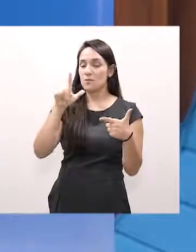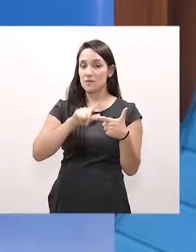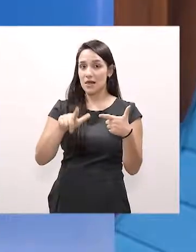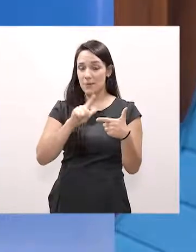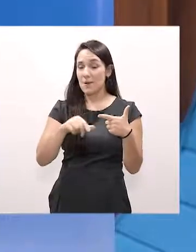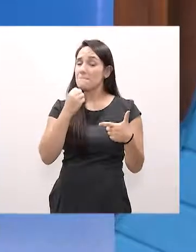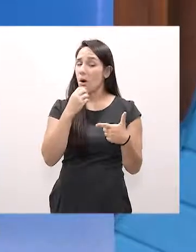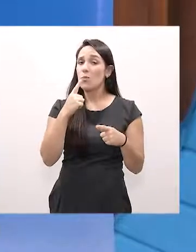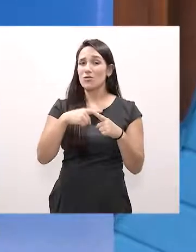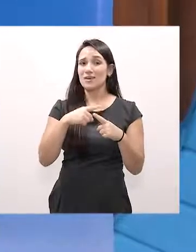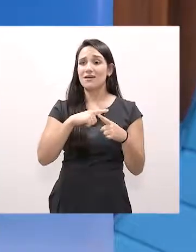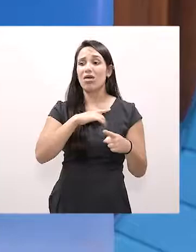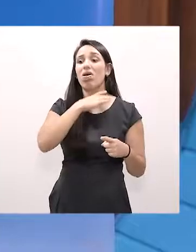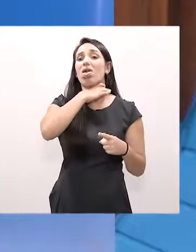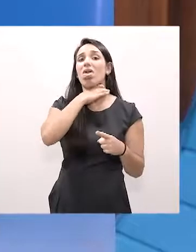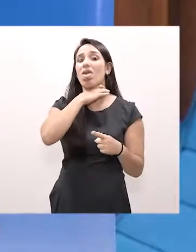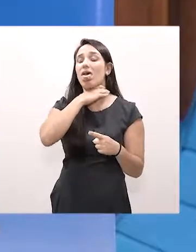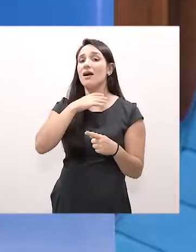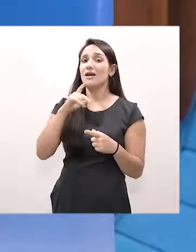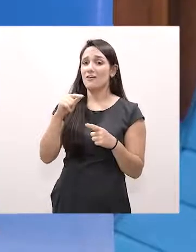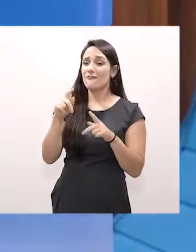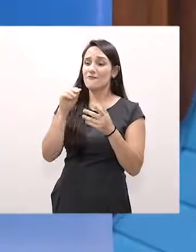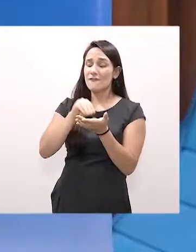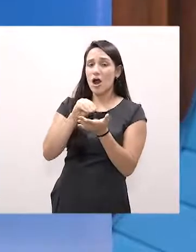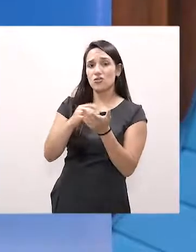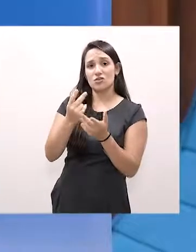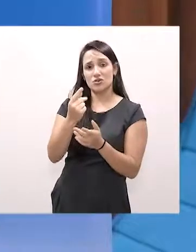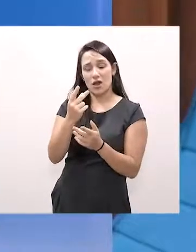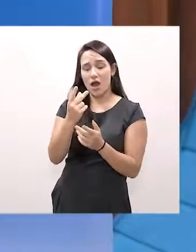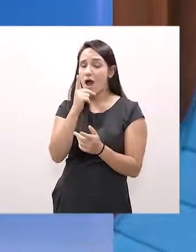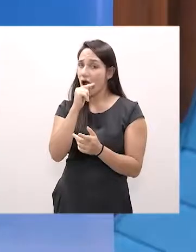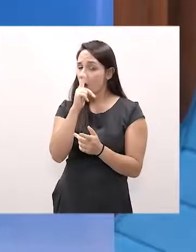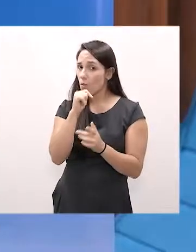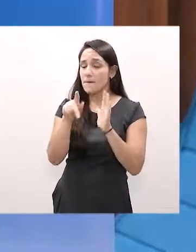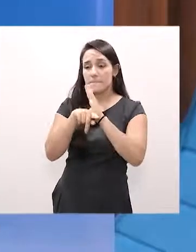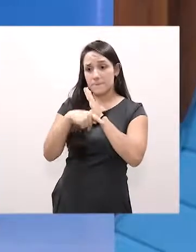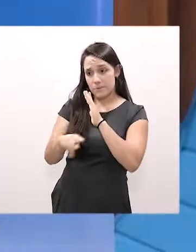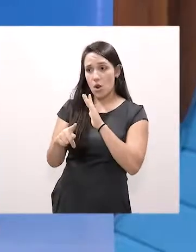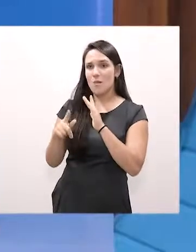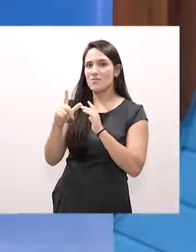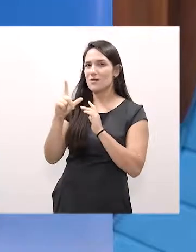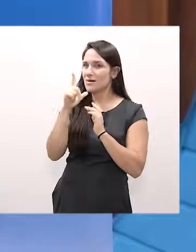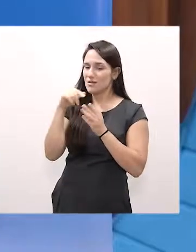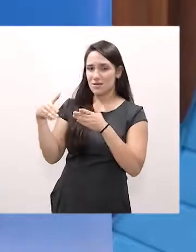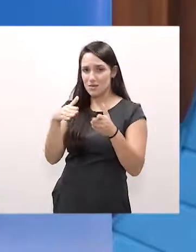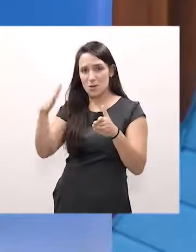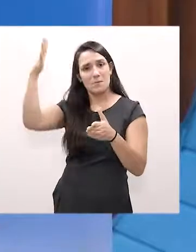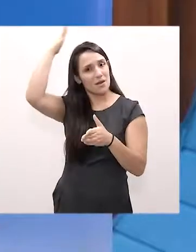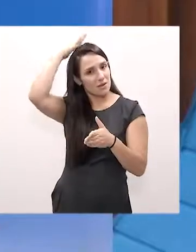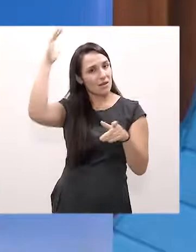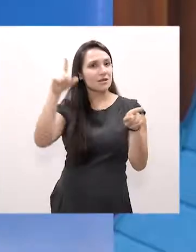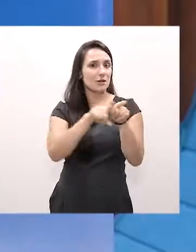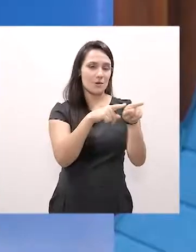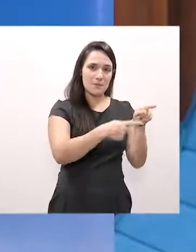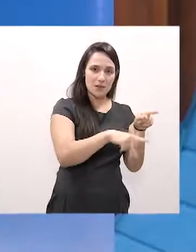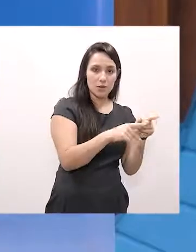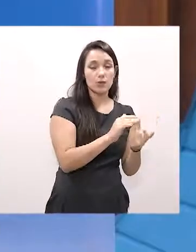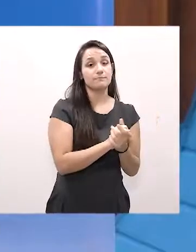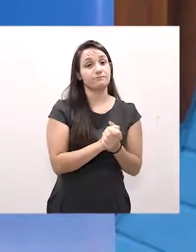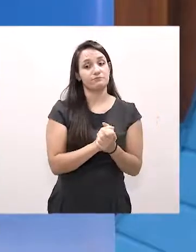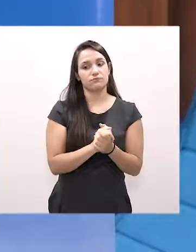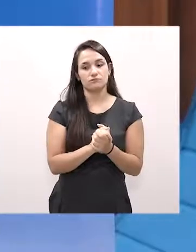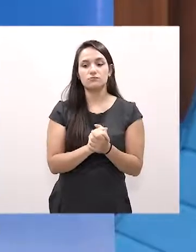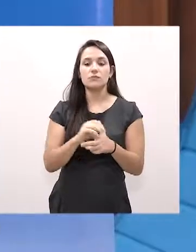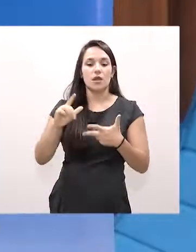para a crise hídrica que atinge as bacias do Paraná e do Paraguai. O segundo Seminário Estadual da Água debateu